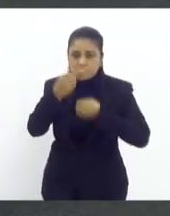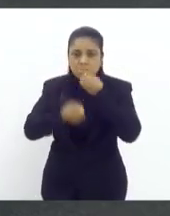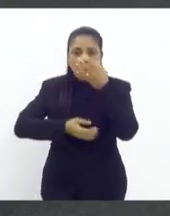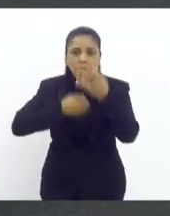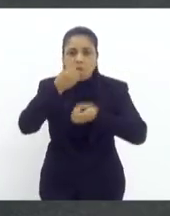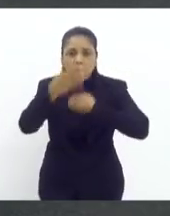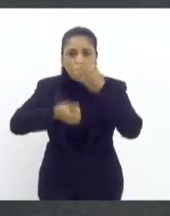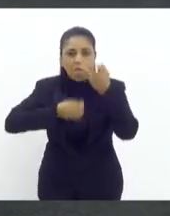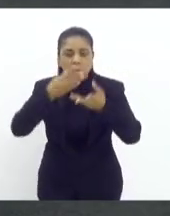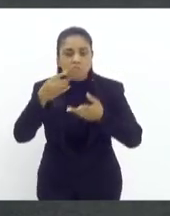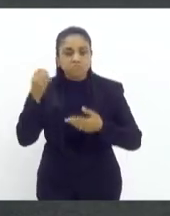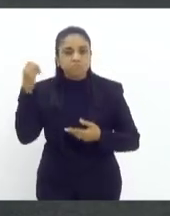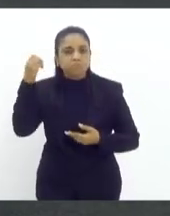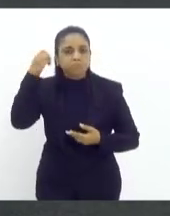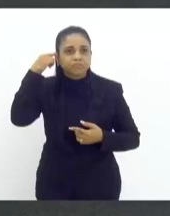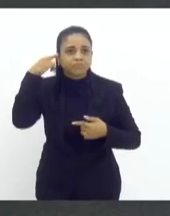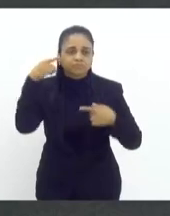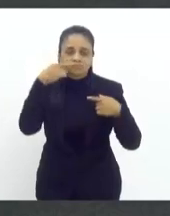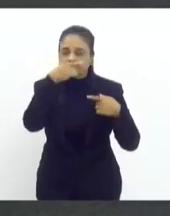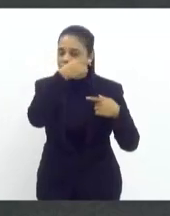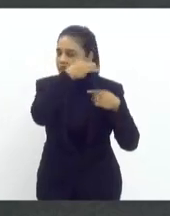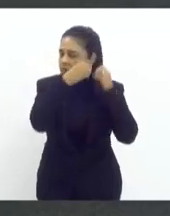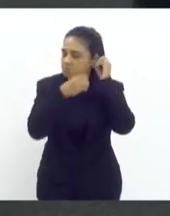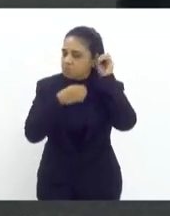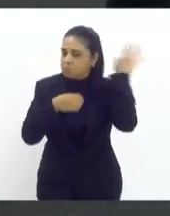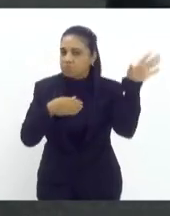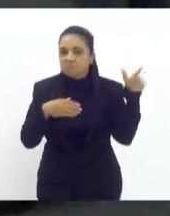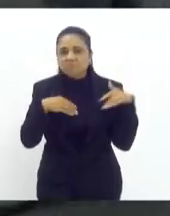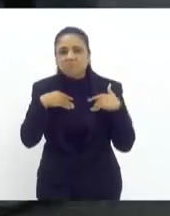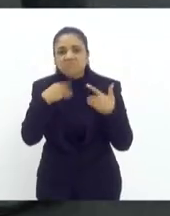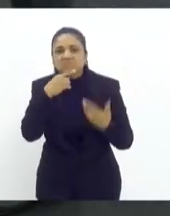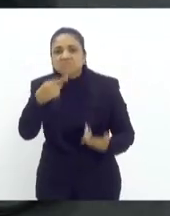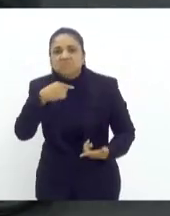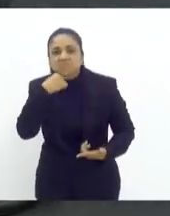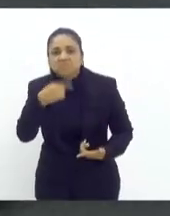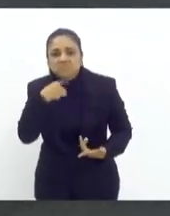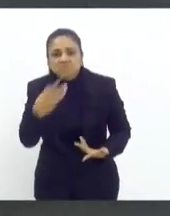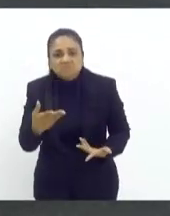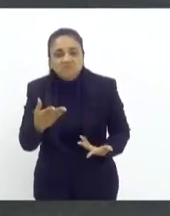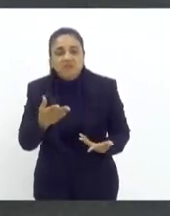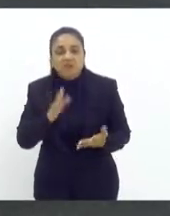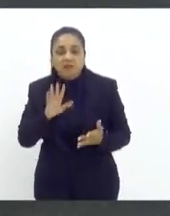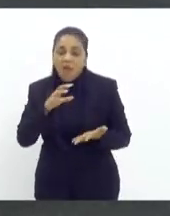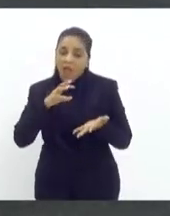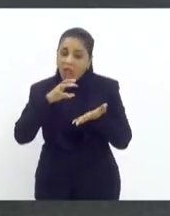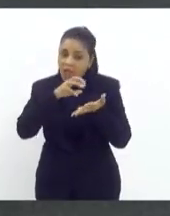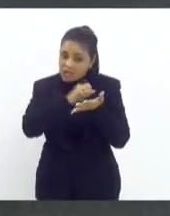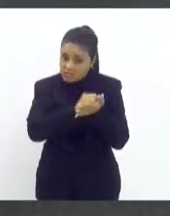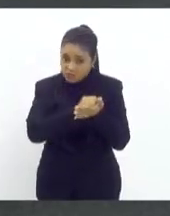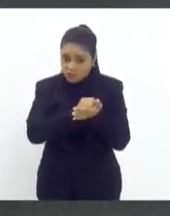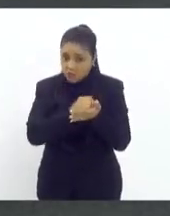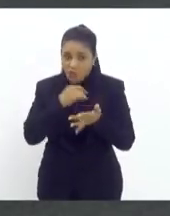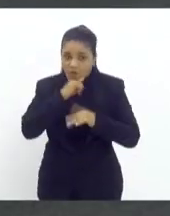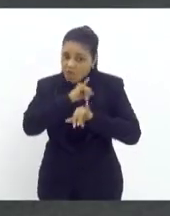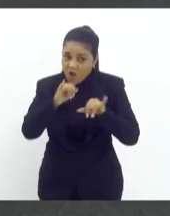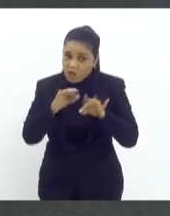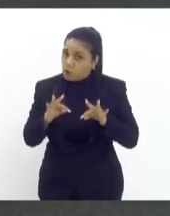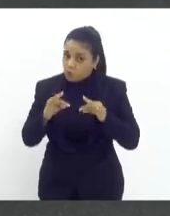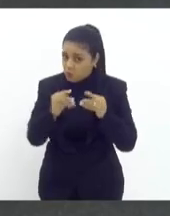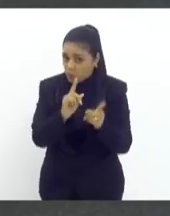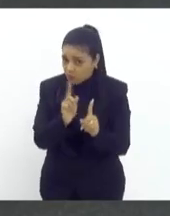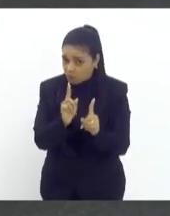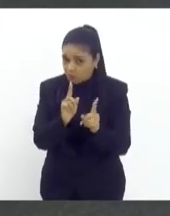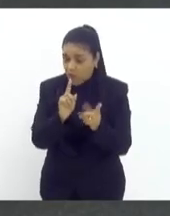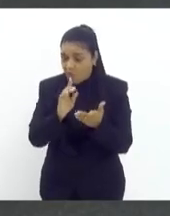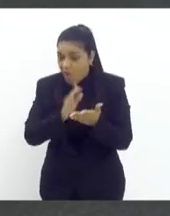de muitos E aí a gente tá quase ao final da sessão mas é importante esse registro Não tô dizendo que foi todos foram todos mas